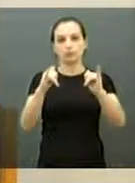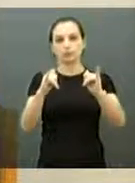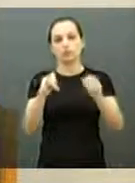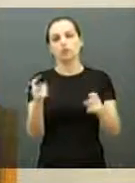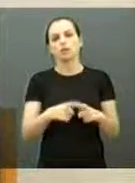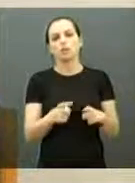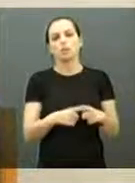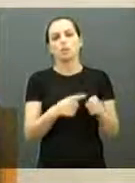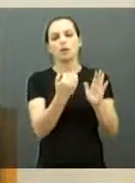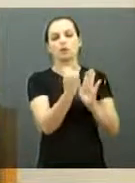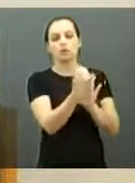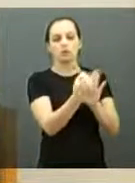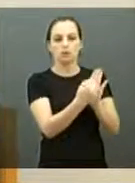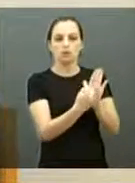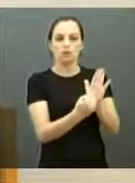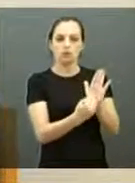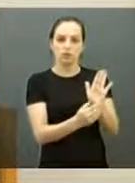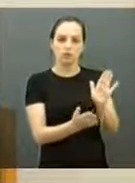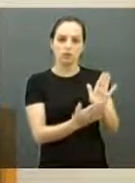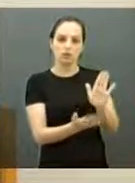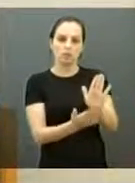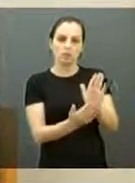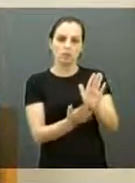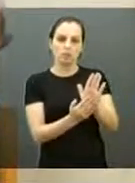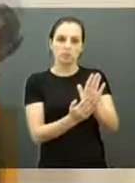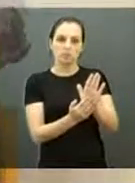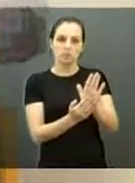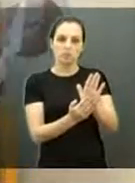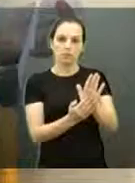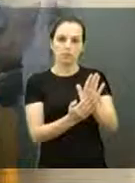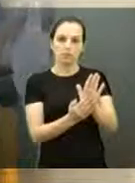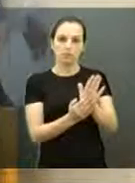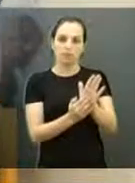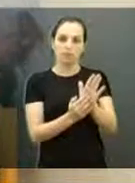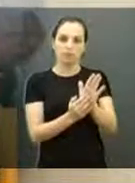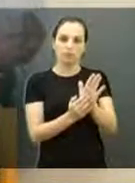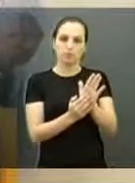lista que aparece. Não é possível, né?